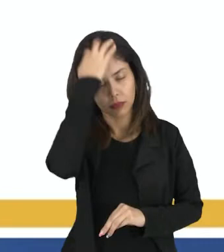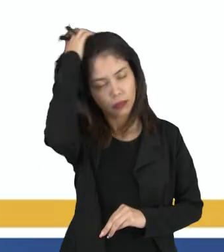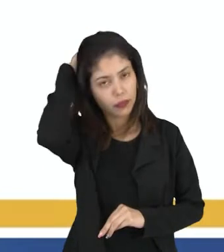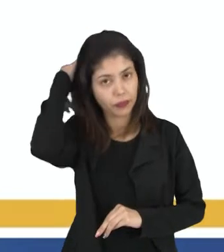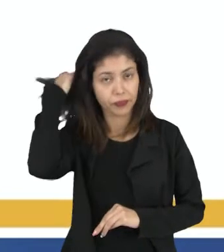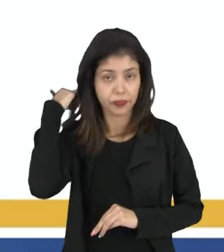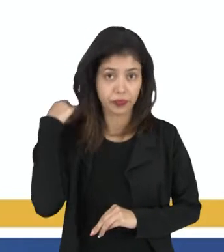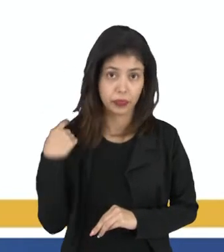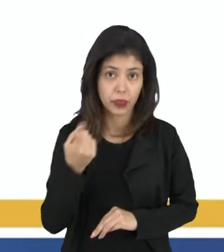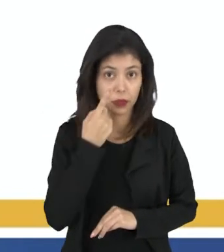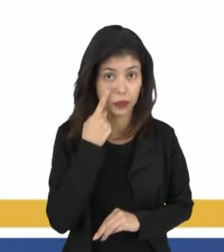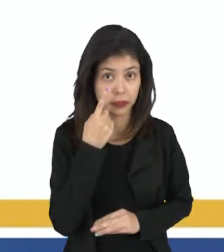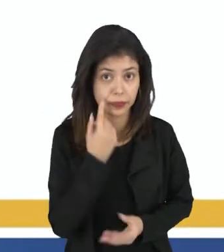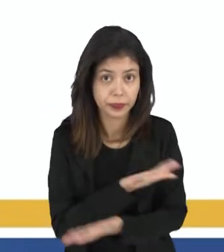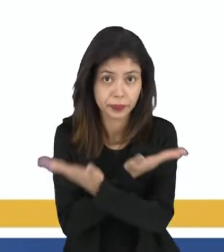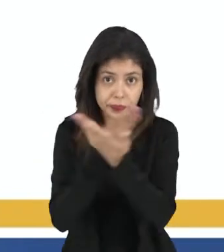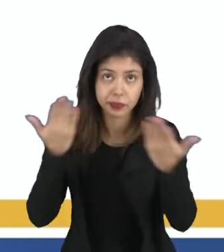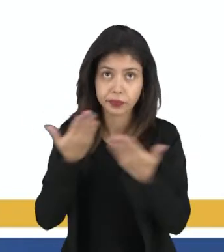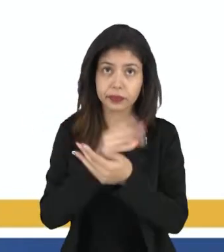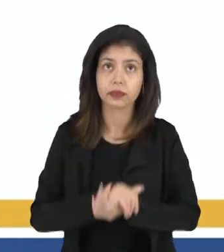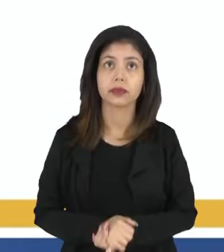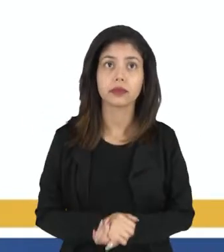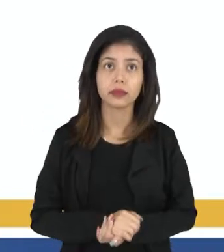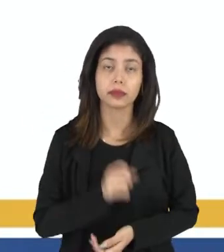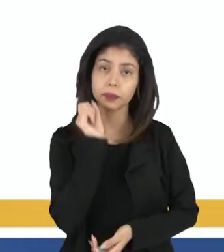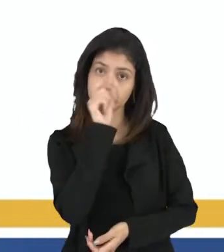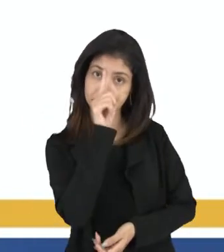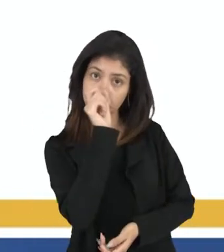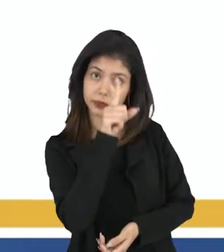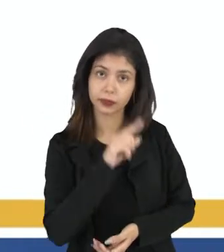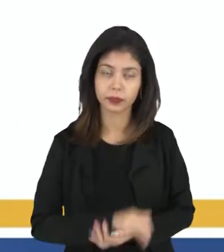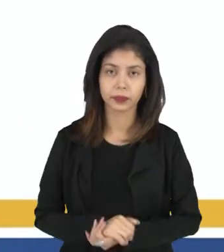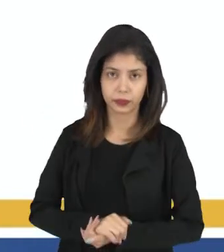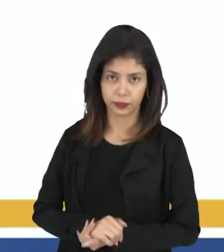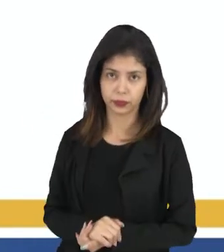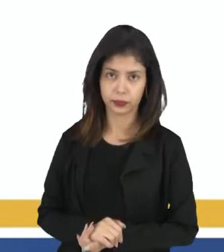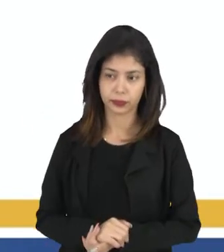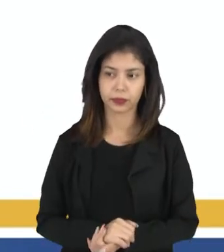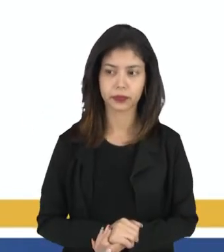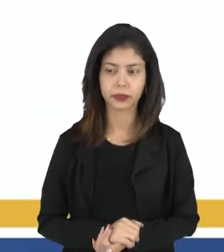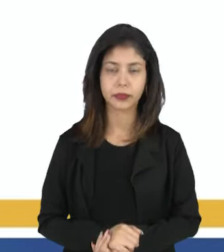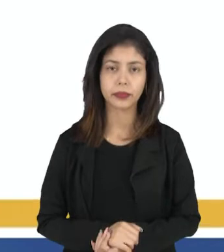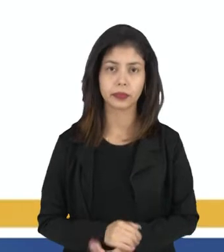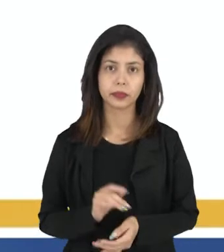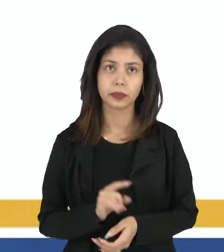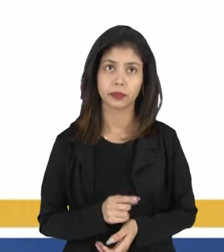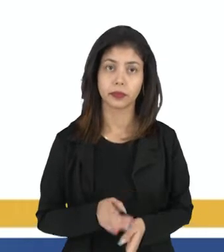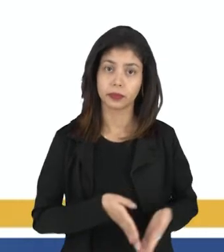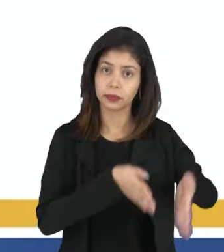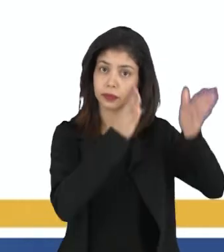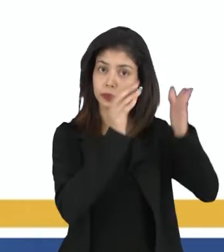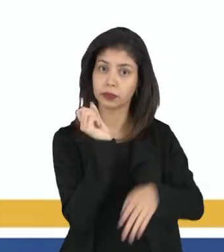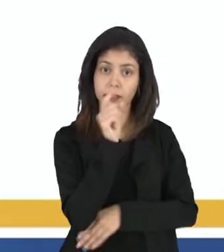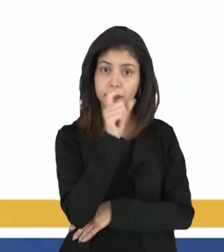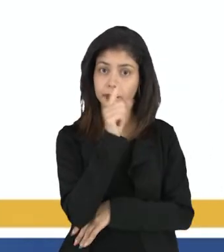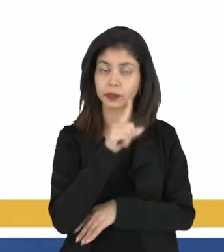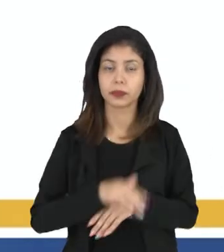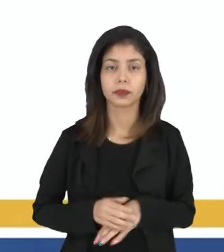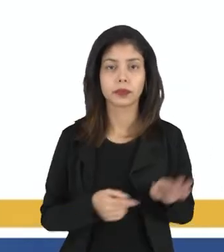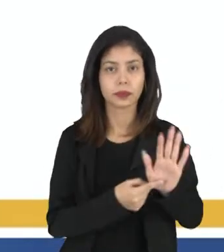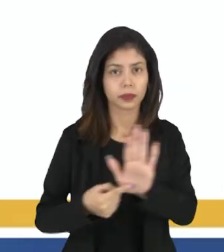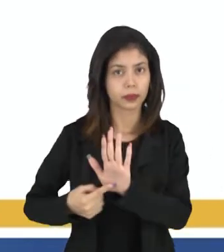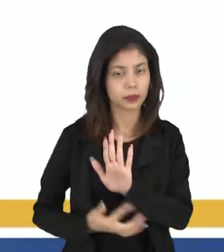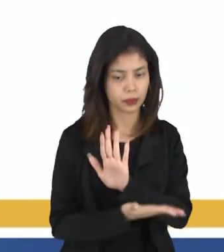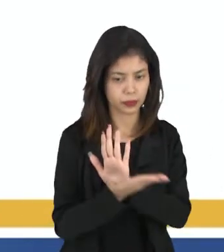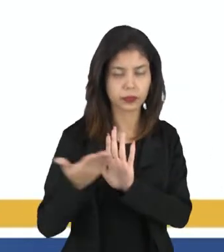Gente, observem aí essa coluna de azul, certo? Essa coluna de azul, eu estou mostrando para